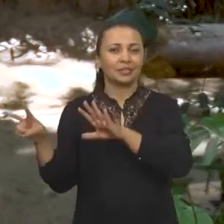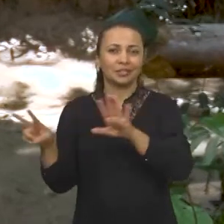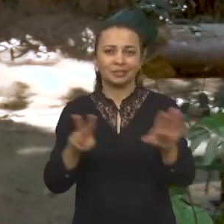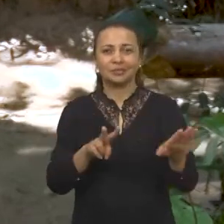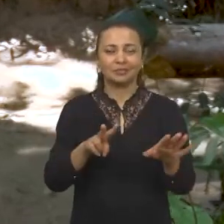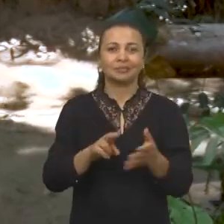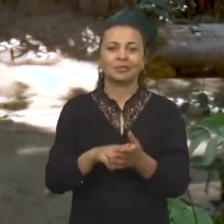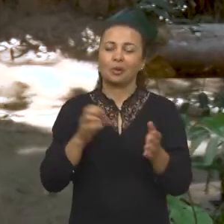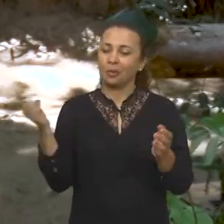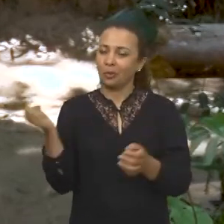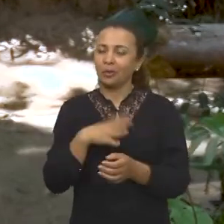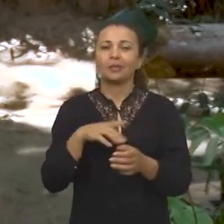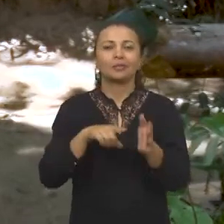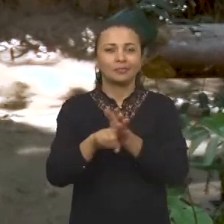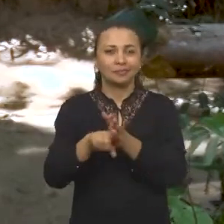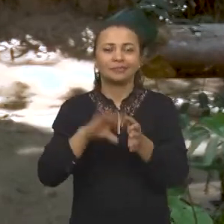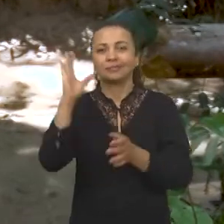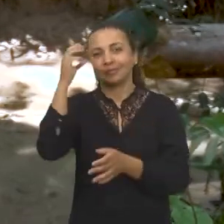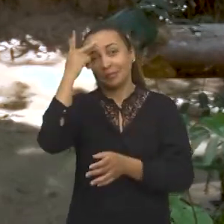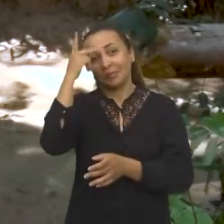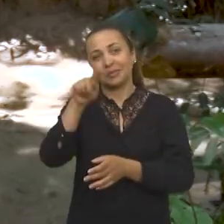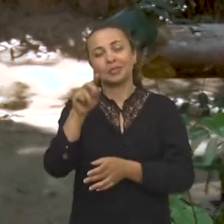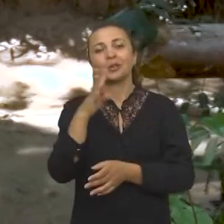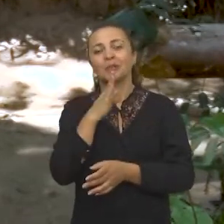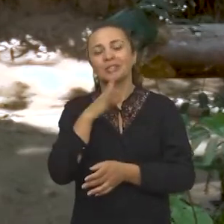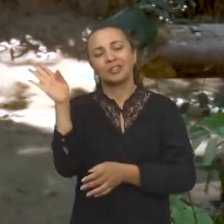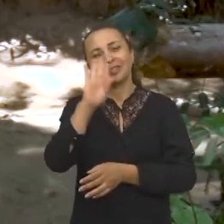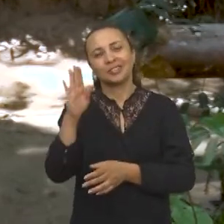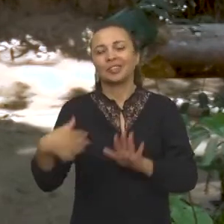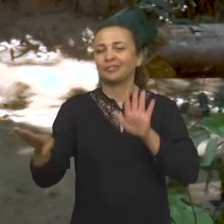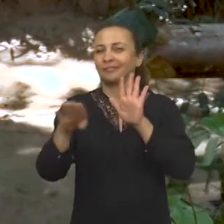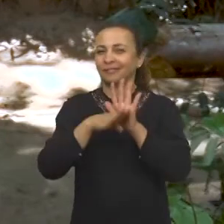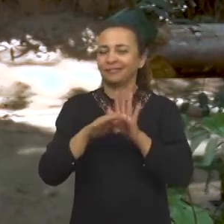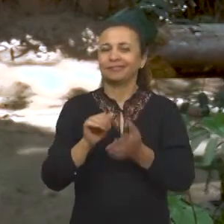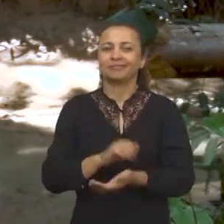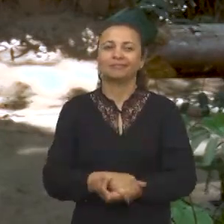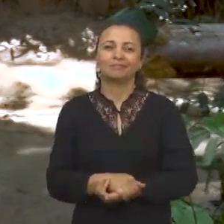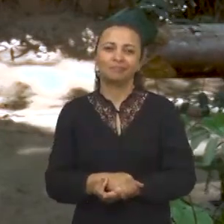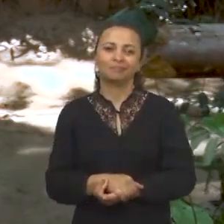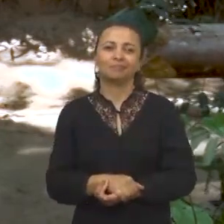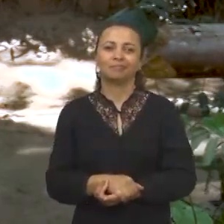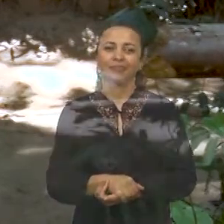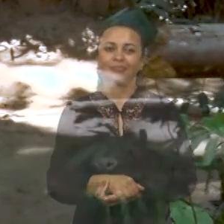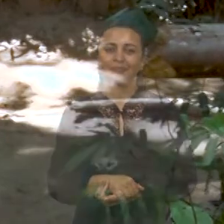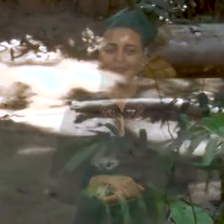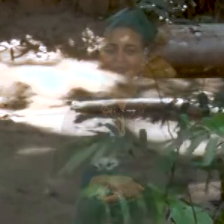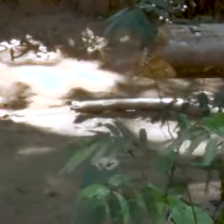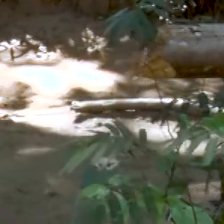próxima semana, com novas pesquisas científicas para você conhecer. Tchau, tchau e até lá!